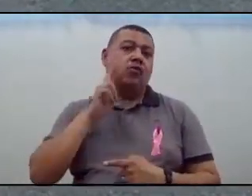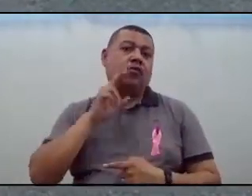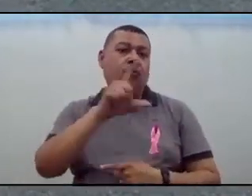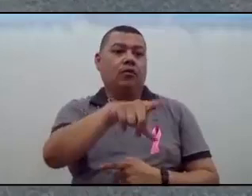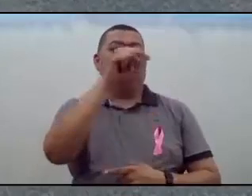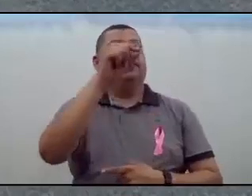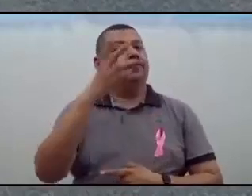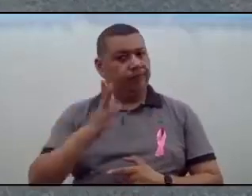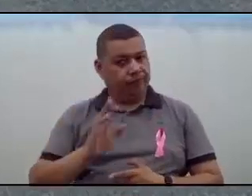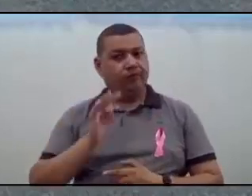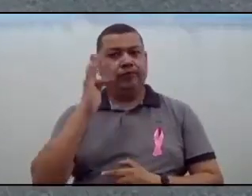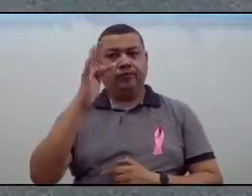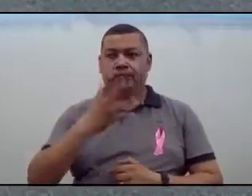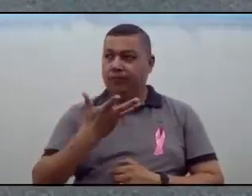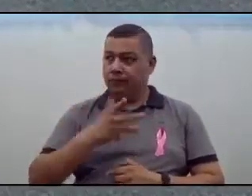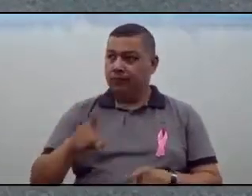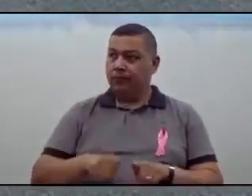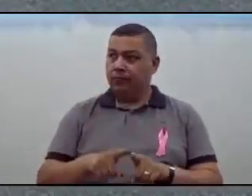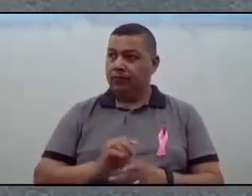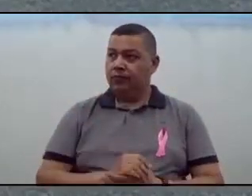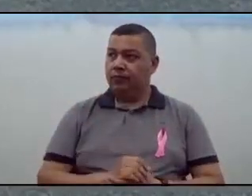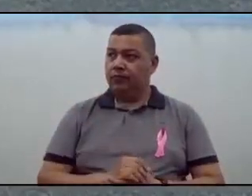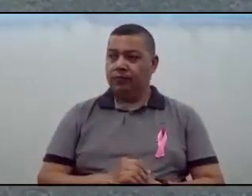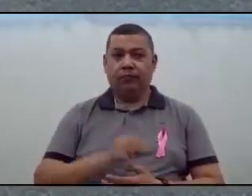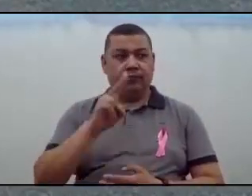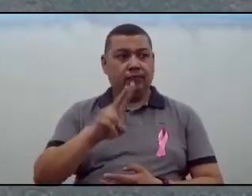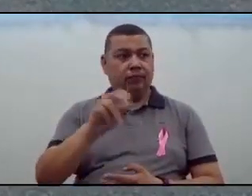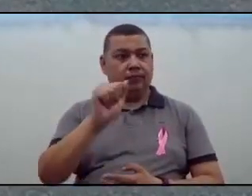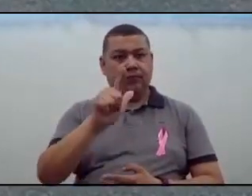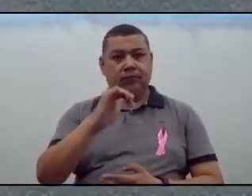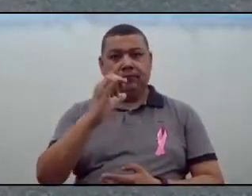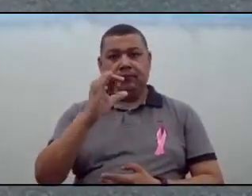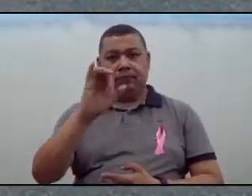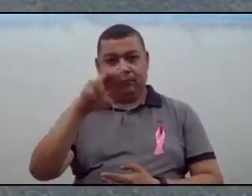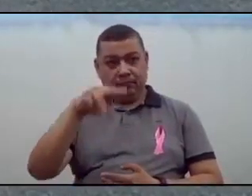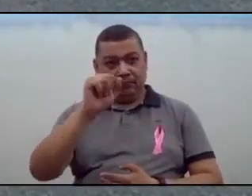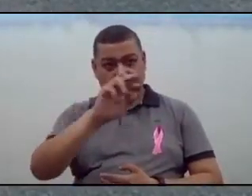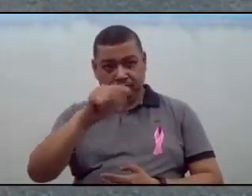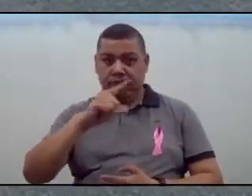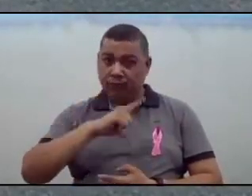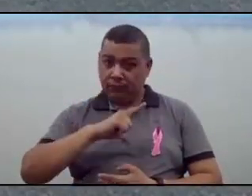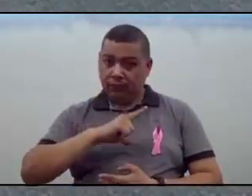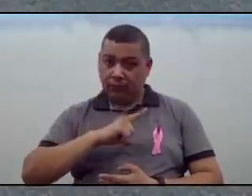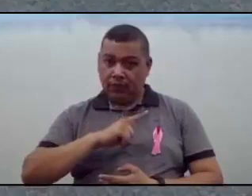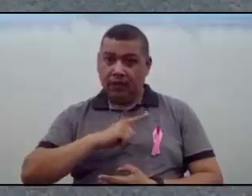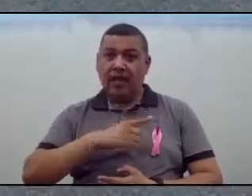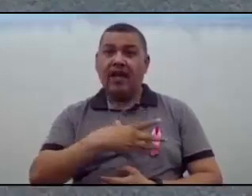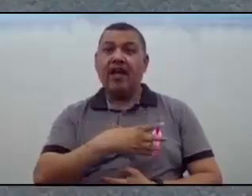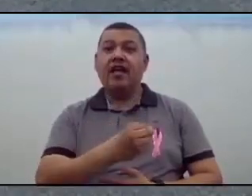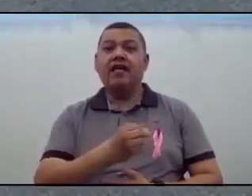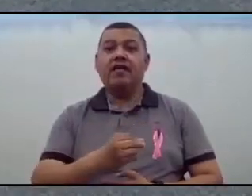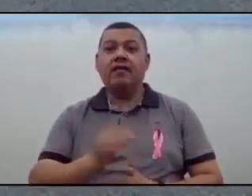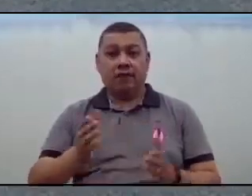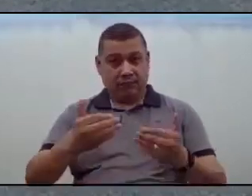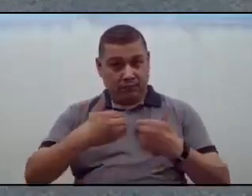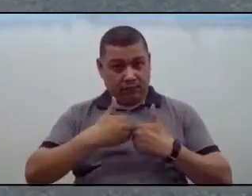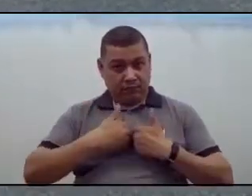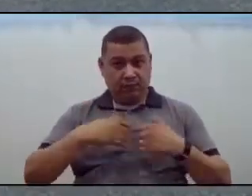aqui cumprimentar o Valcimar, que é pai de uma criança autista, e para quem